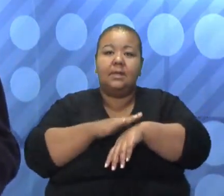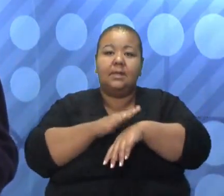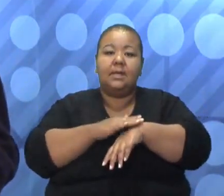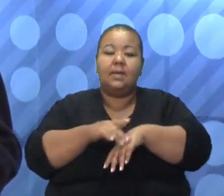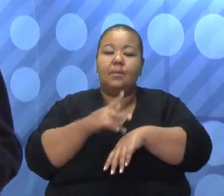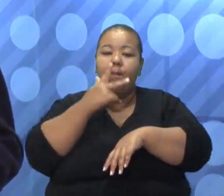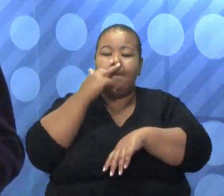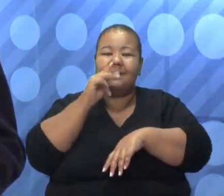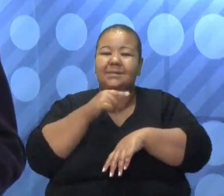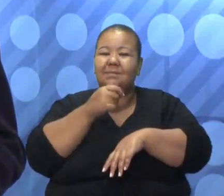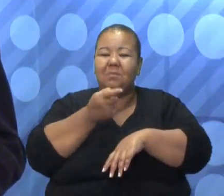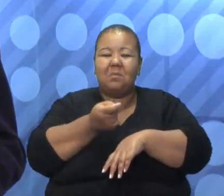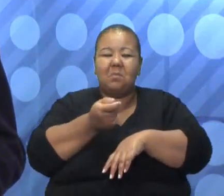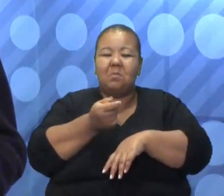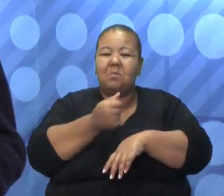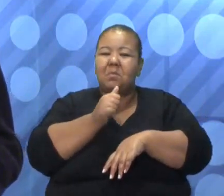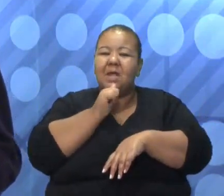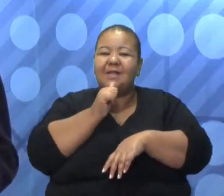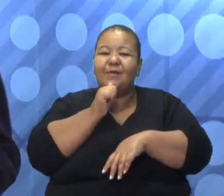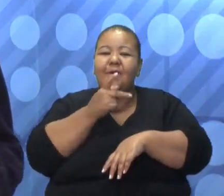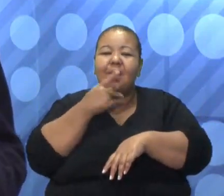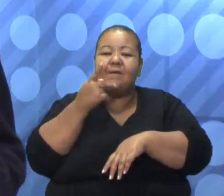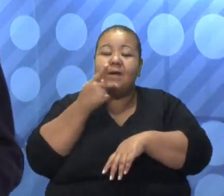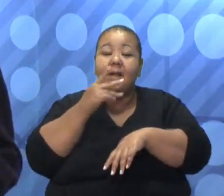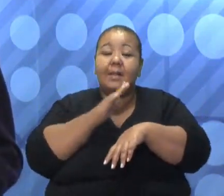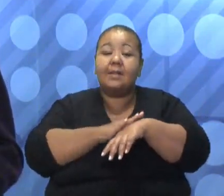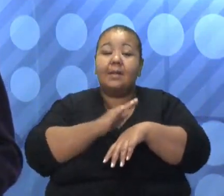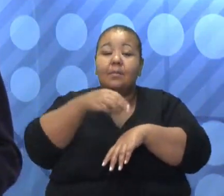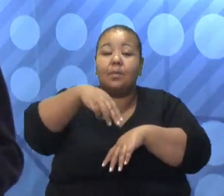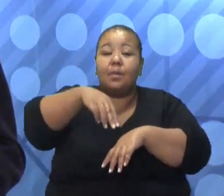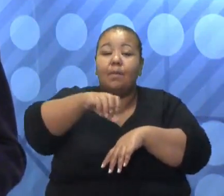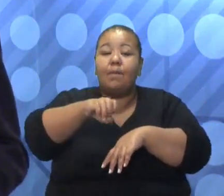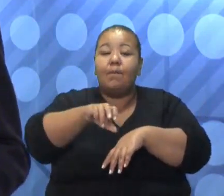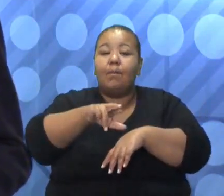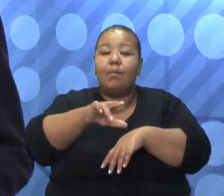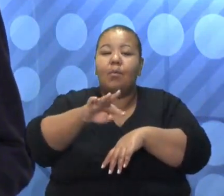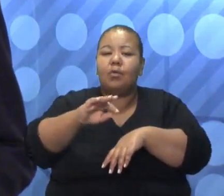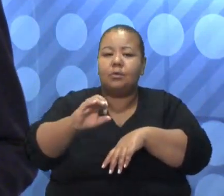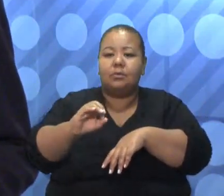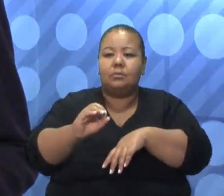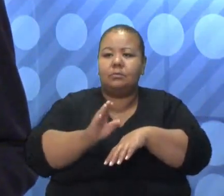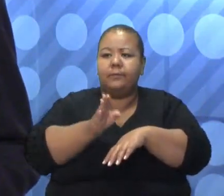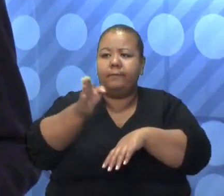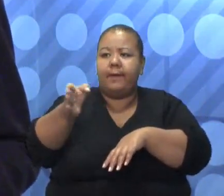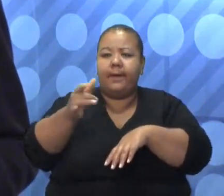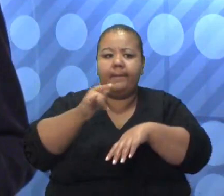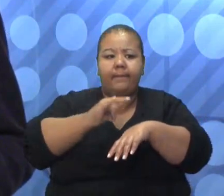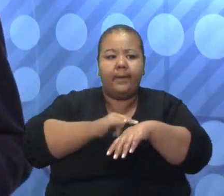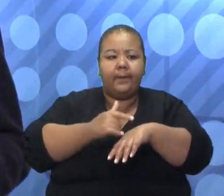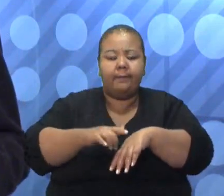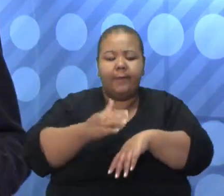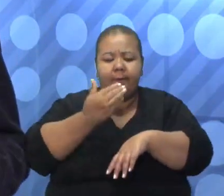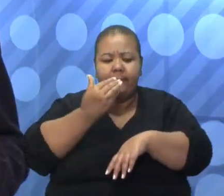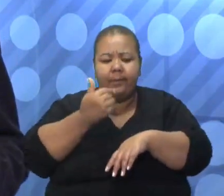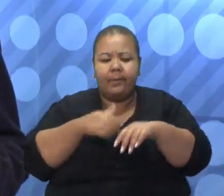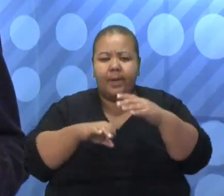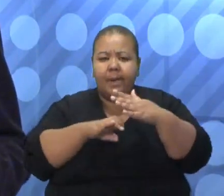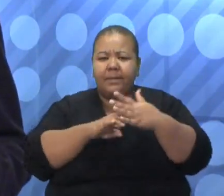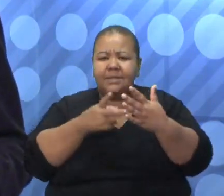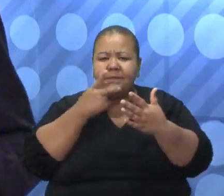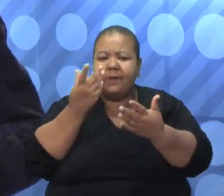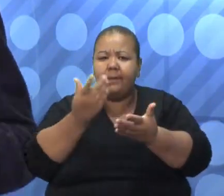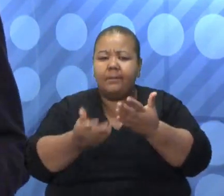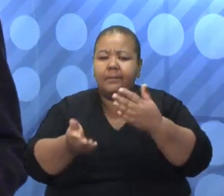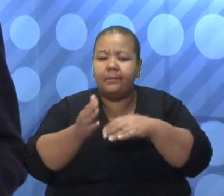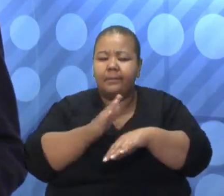é descontado do funcionário o tempo que ele usa para ir ao banheiro, para se alimentar e assim sucessivamente. Então, a adequação da máquina,